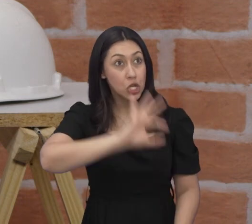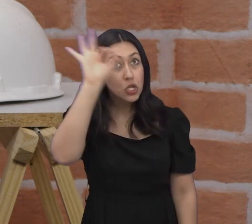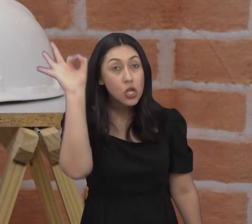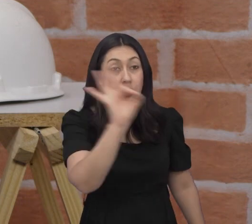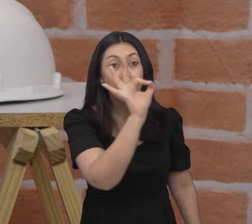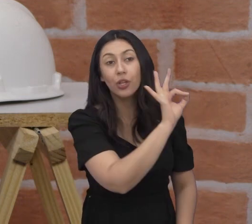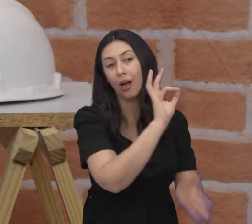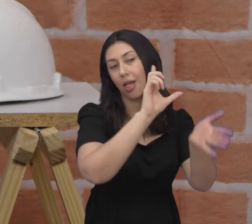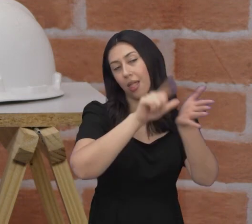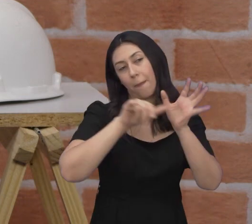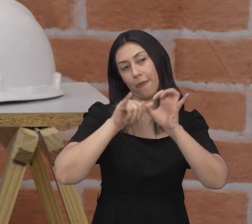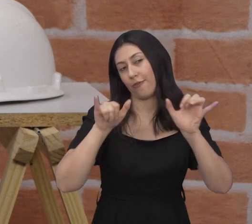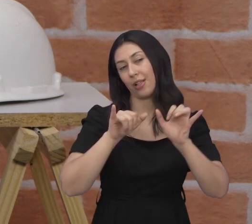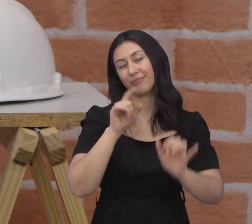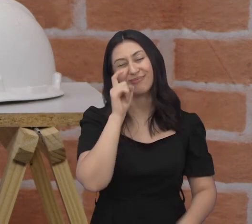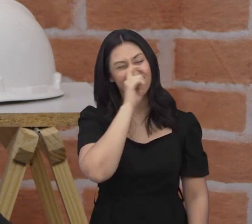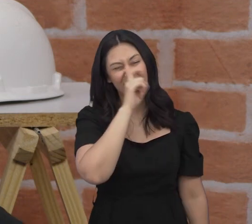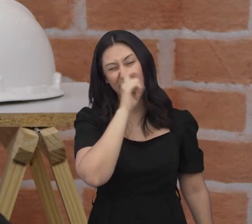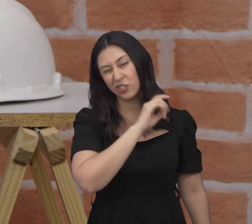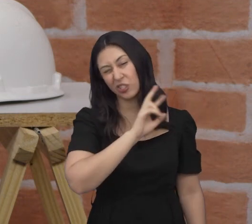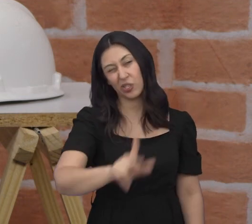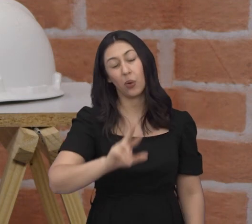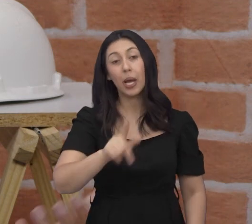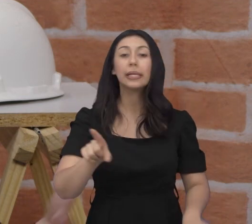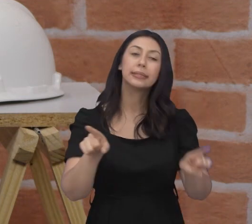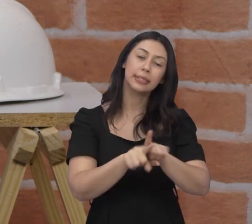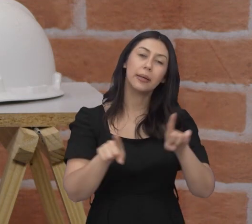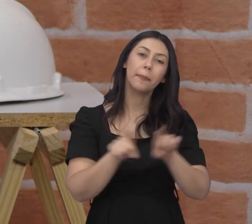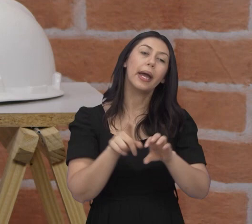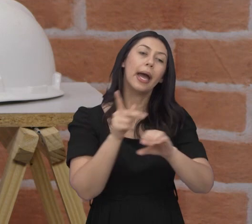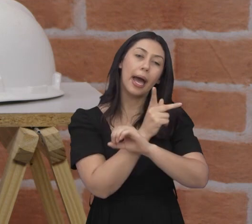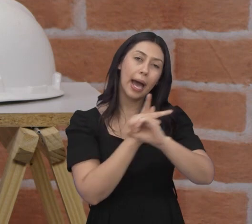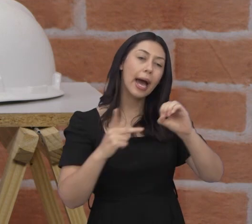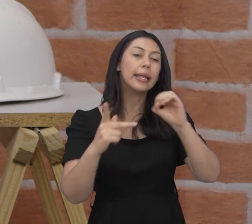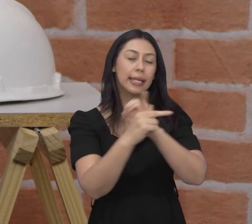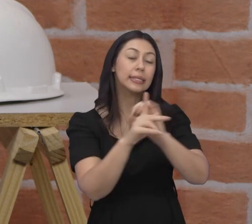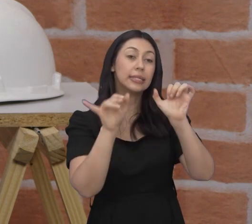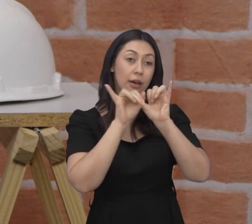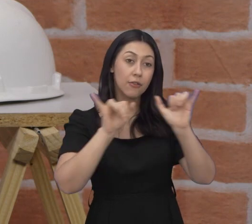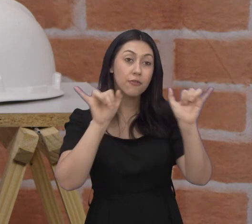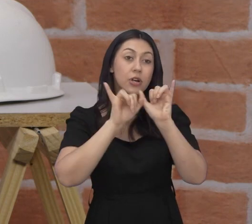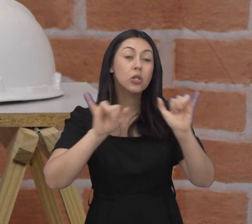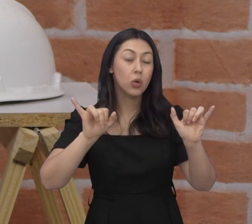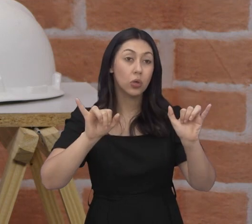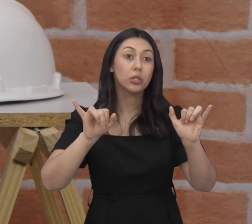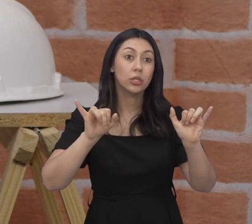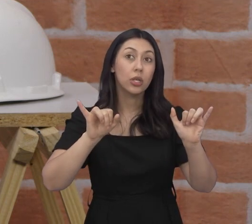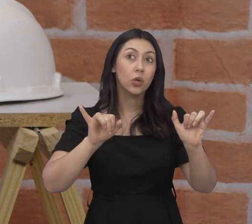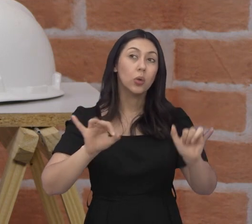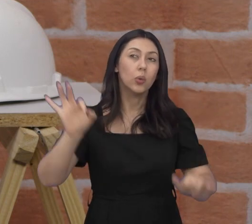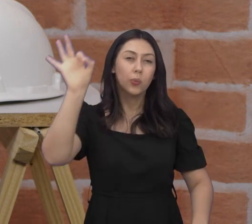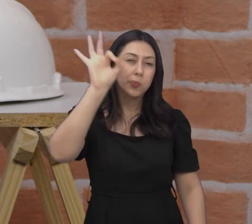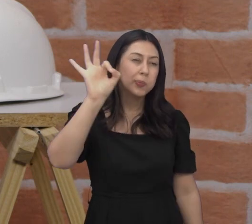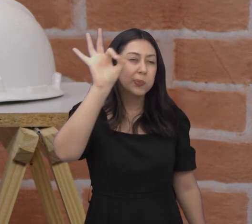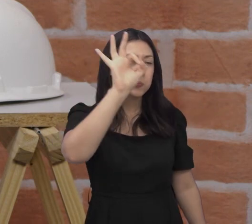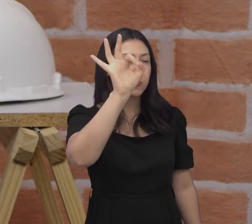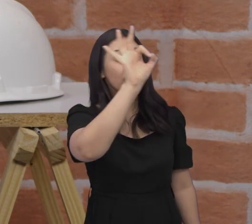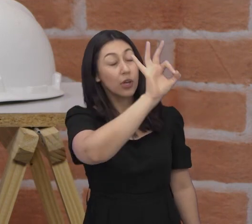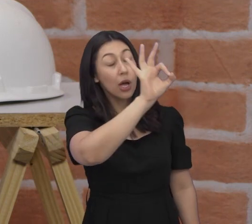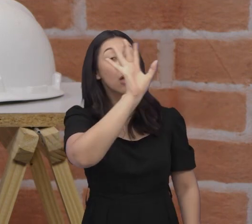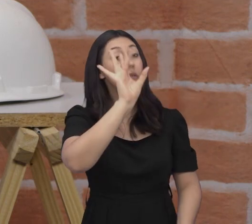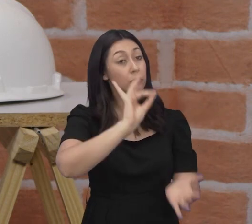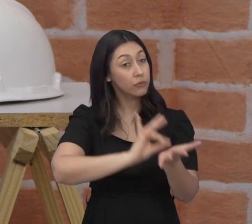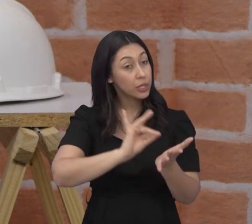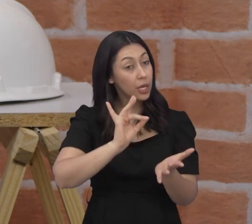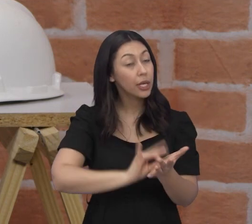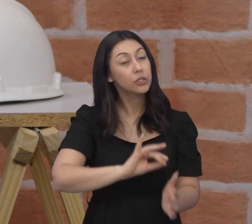depois acaba falando que não. E a NASA falou publicamente esses dias também, essa semana, que os discos voadores, os OVNIs, né?